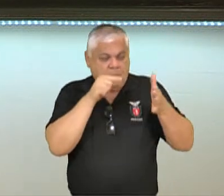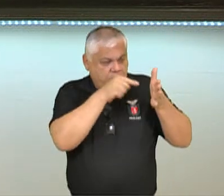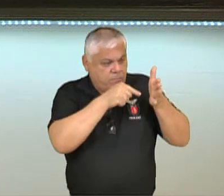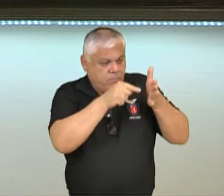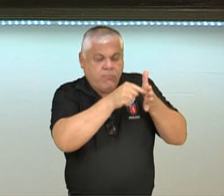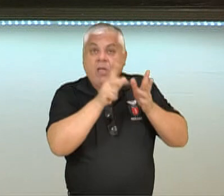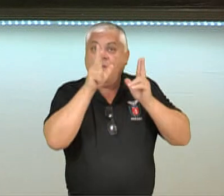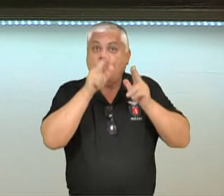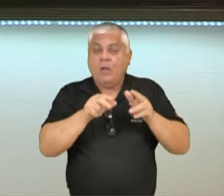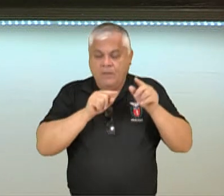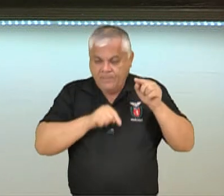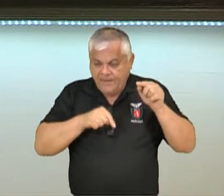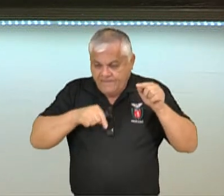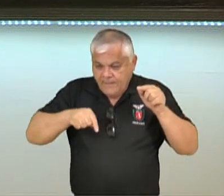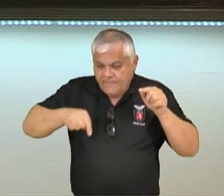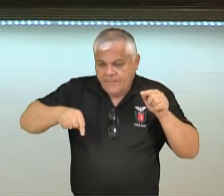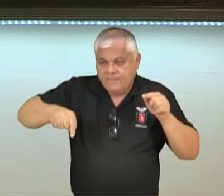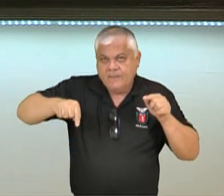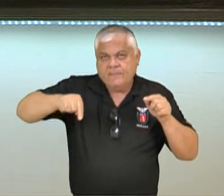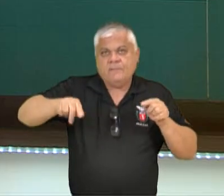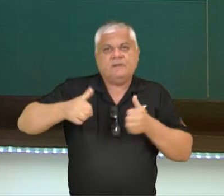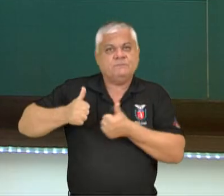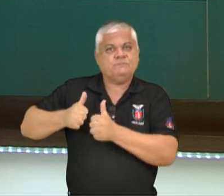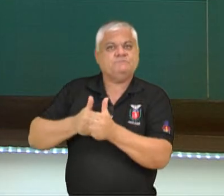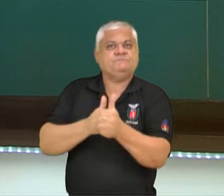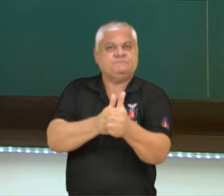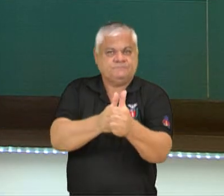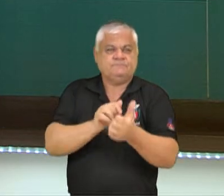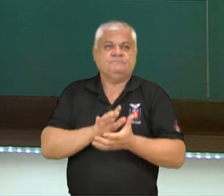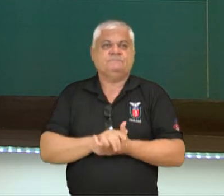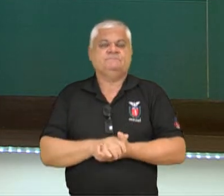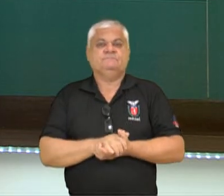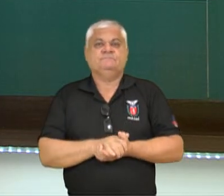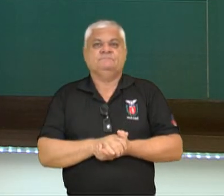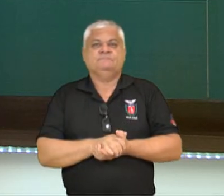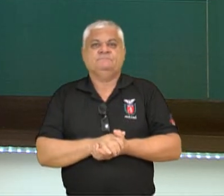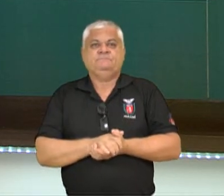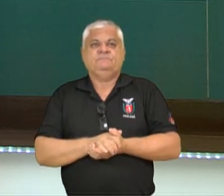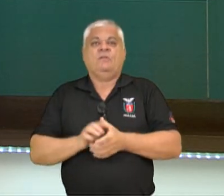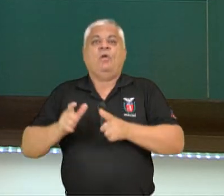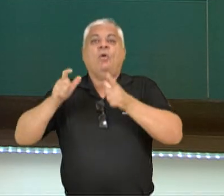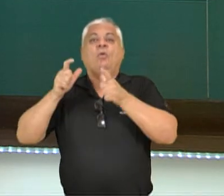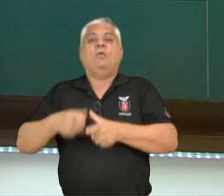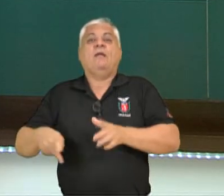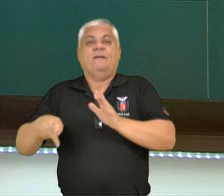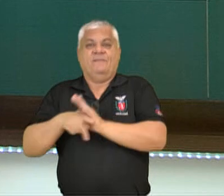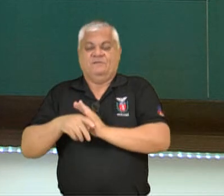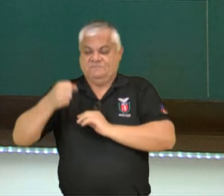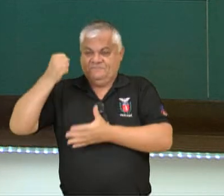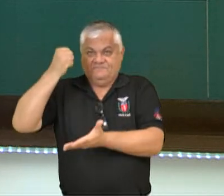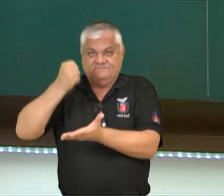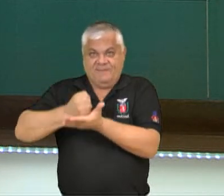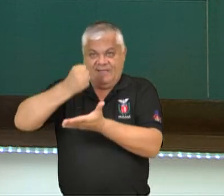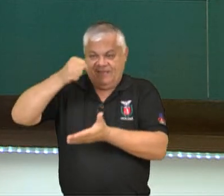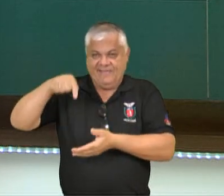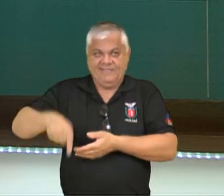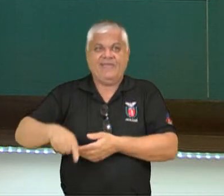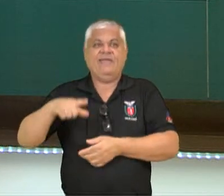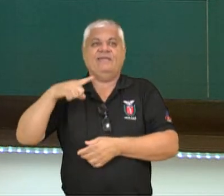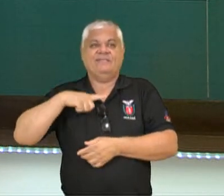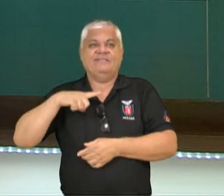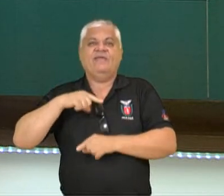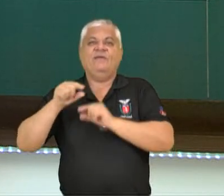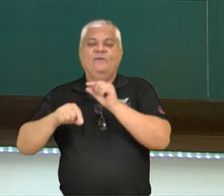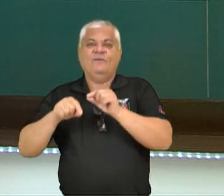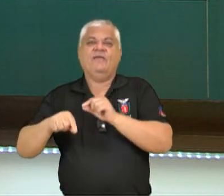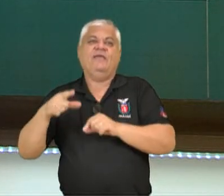mapa, ok? Os pontos de controle, né, esses PCs, eles são materializados no